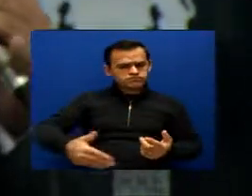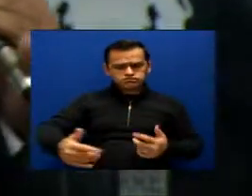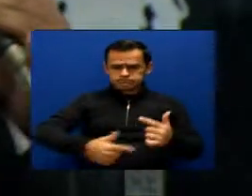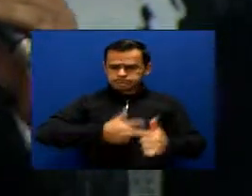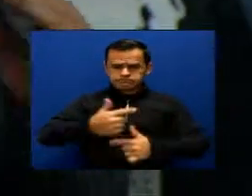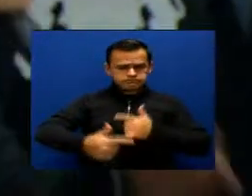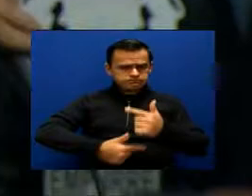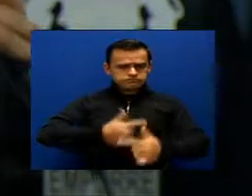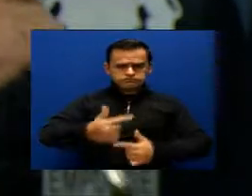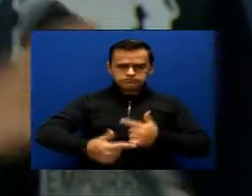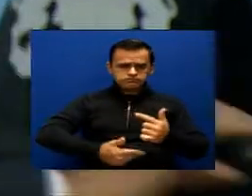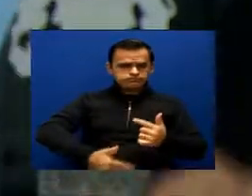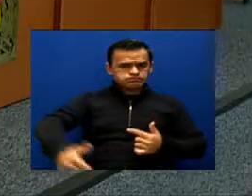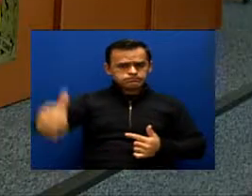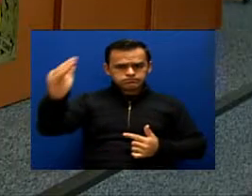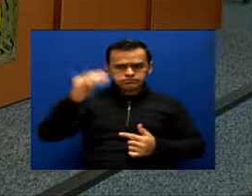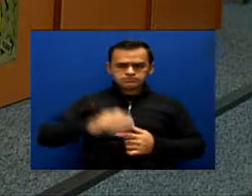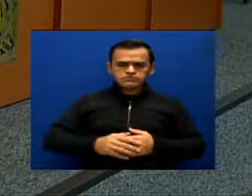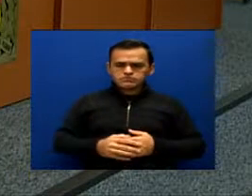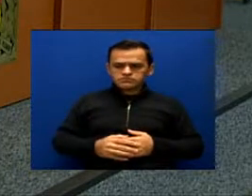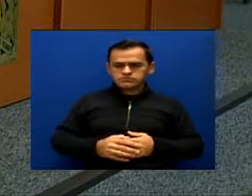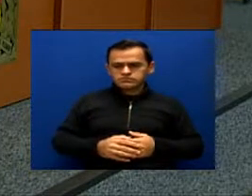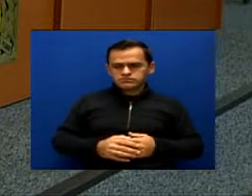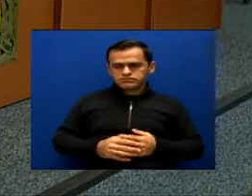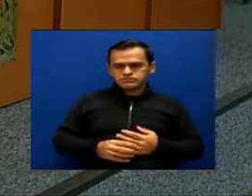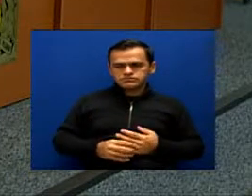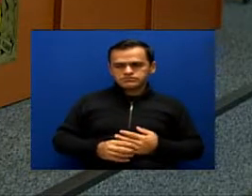vida que segue aí, presidente.